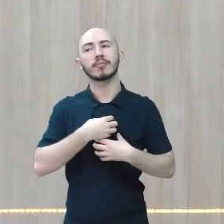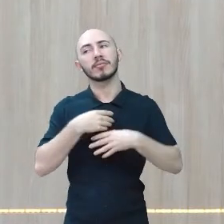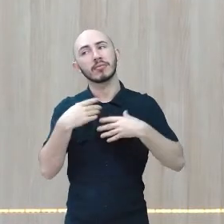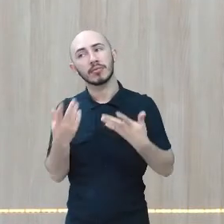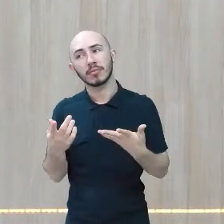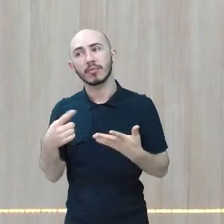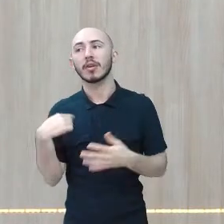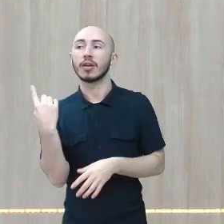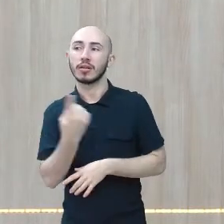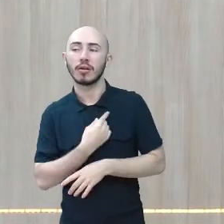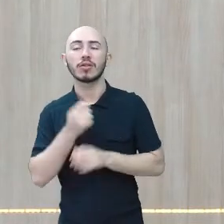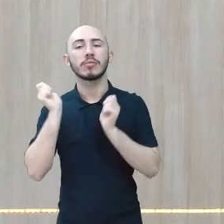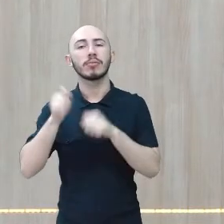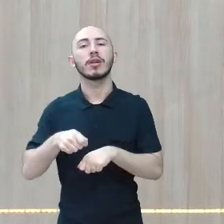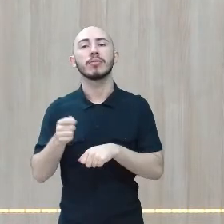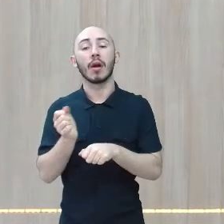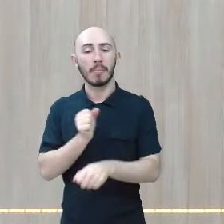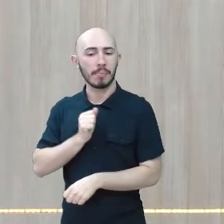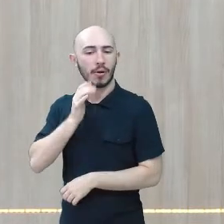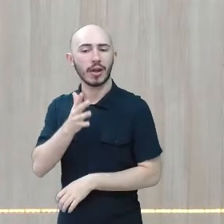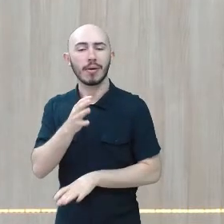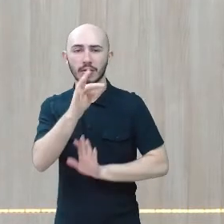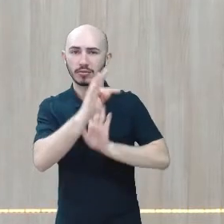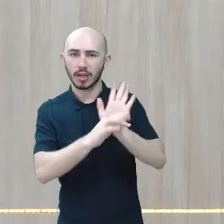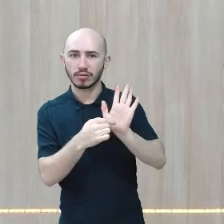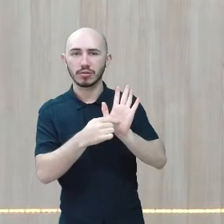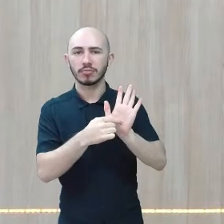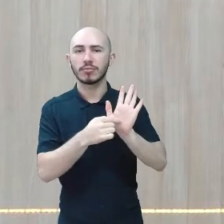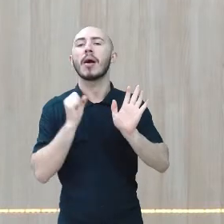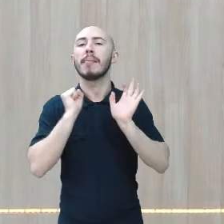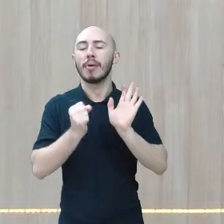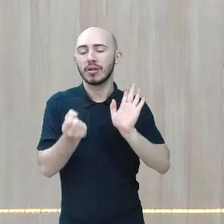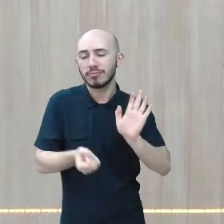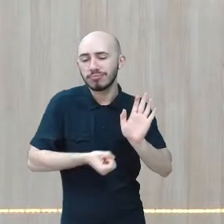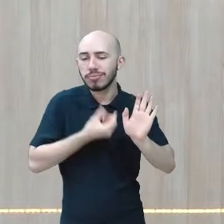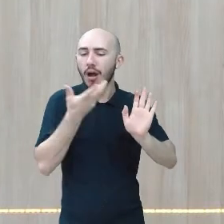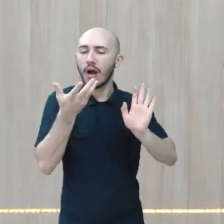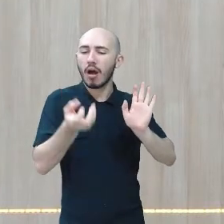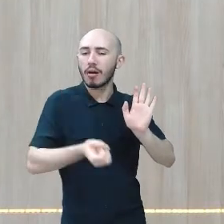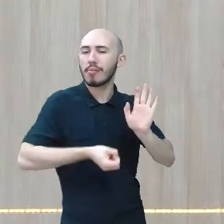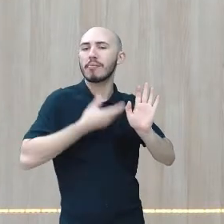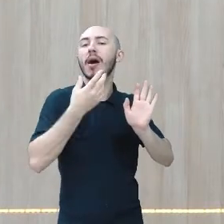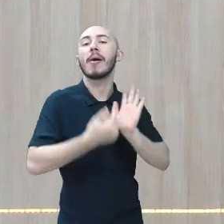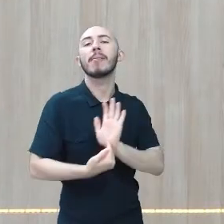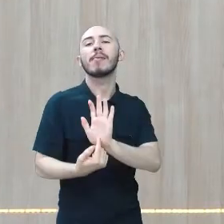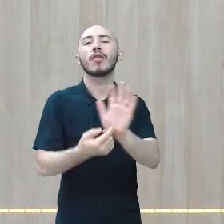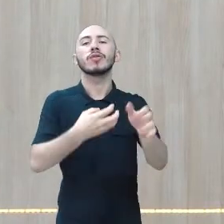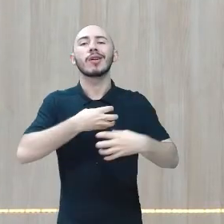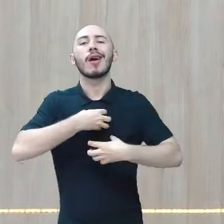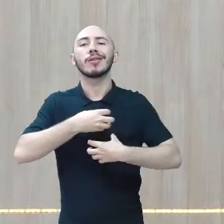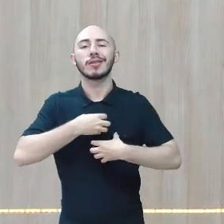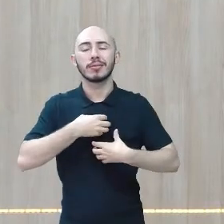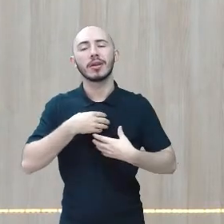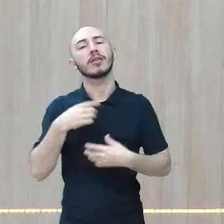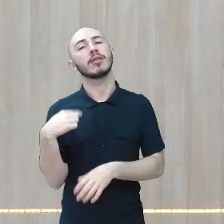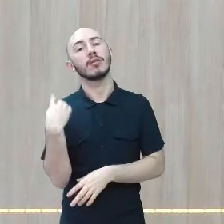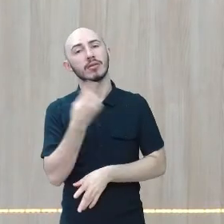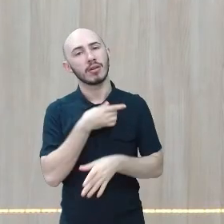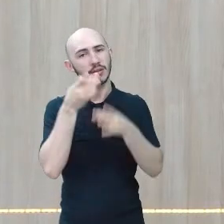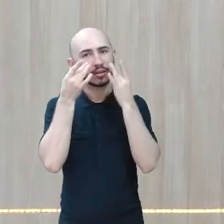de um poema uma poesia, não é verdade? Então é interessante prestar atenção nesses